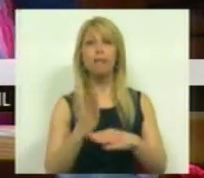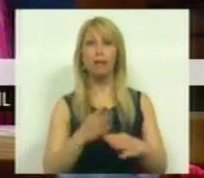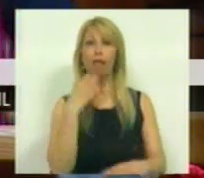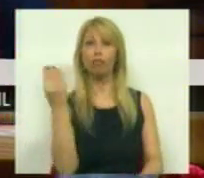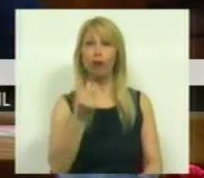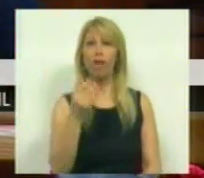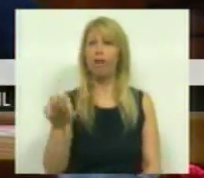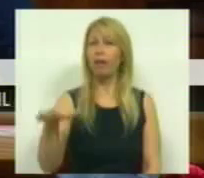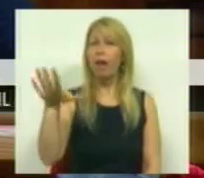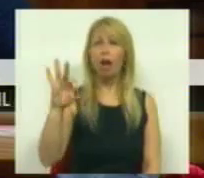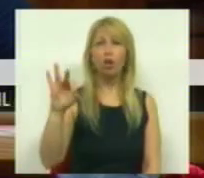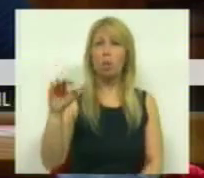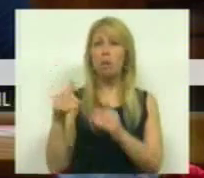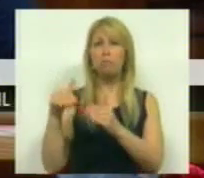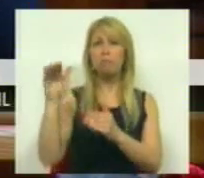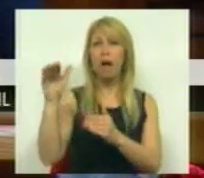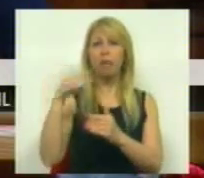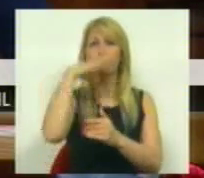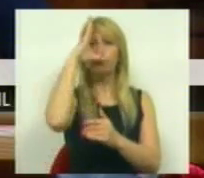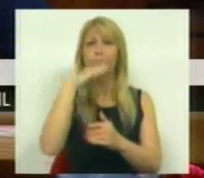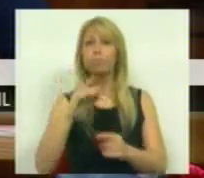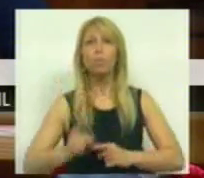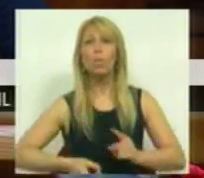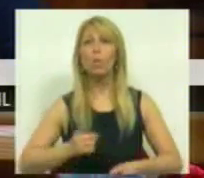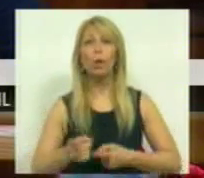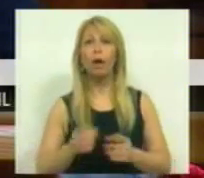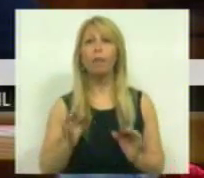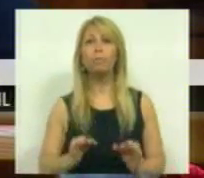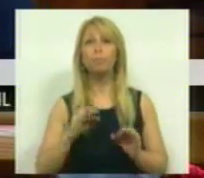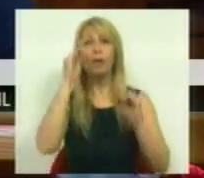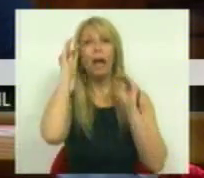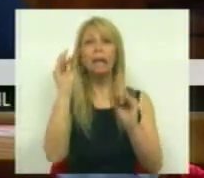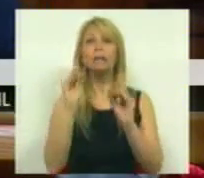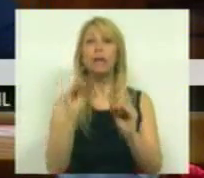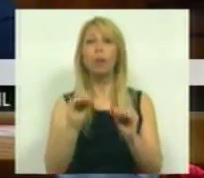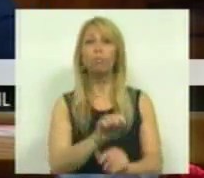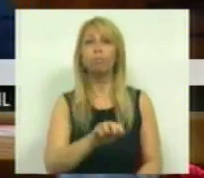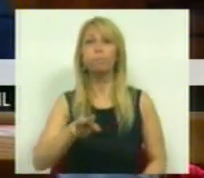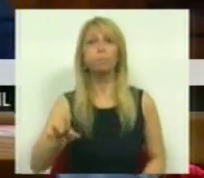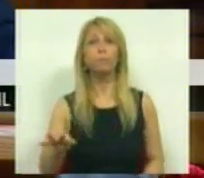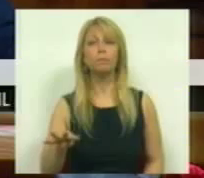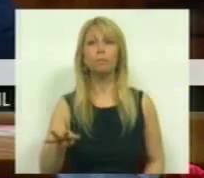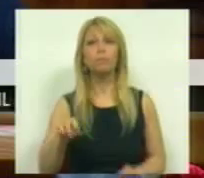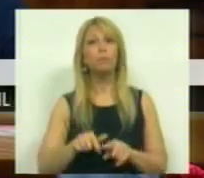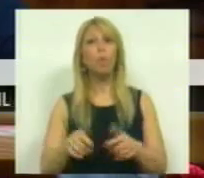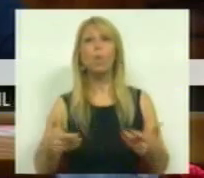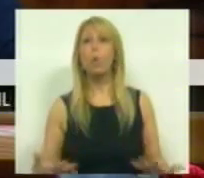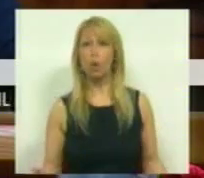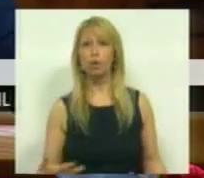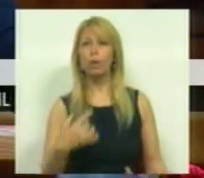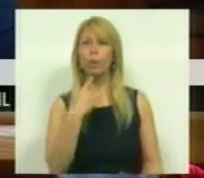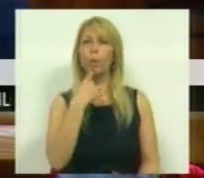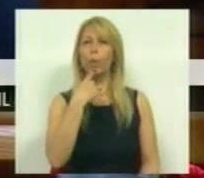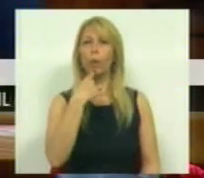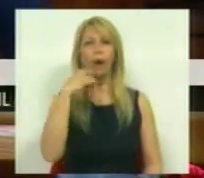14 e mais anos não sabia sequer o que era o ensino primário. Hoje temos quase tantos